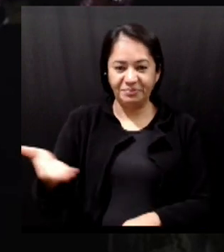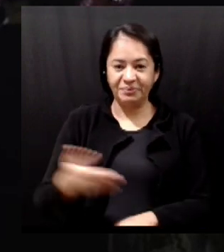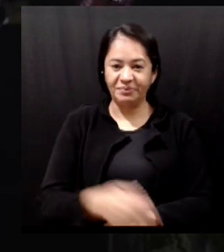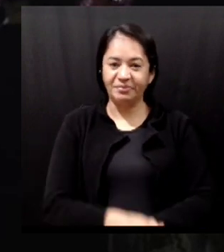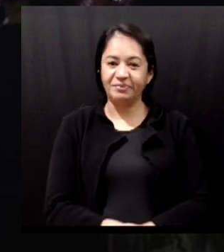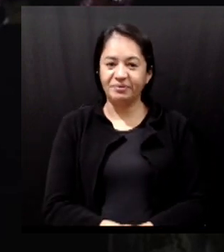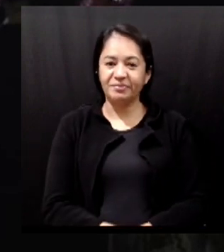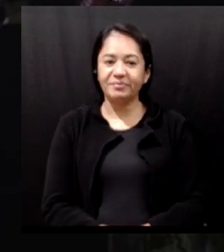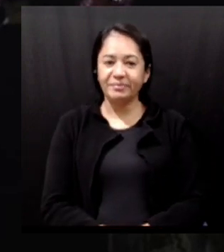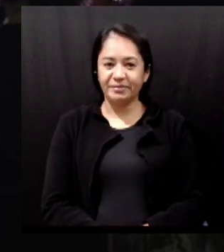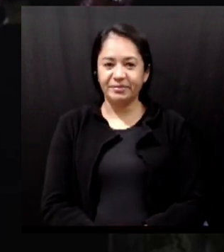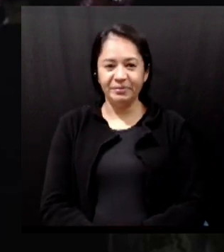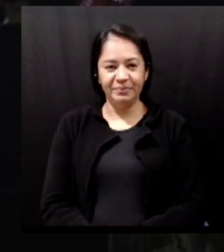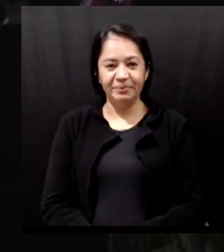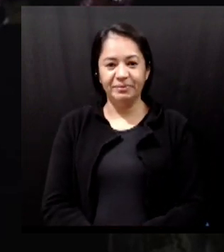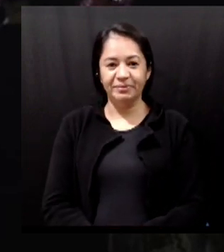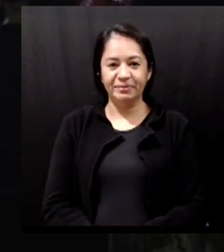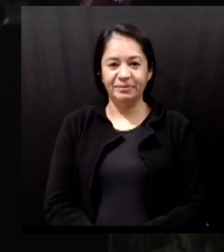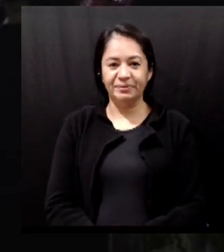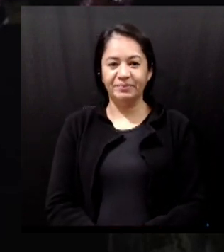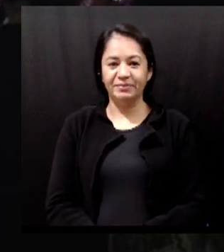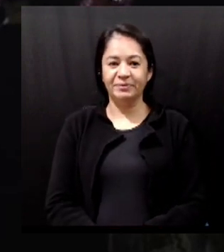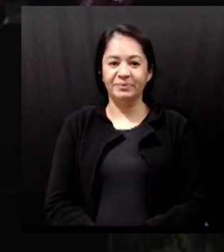simpla.com.br/evento Baile Pérola Negra